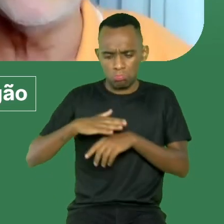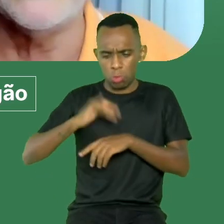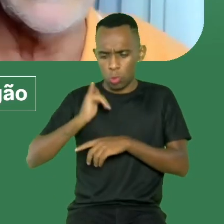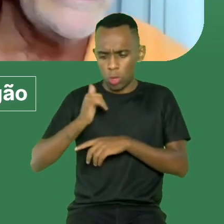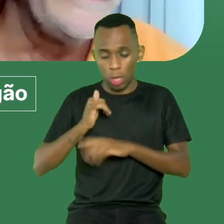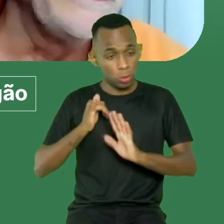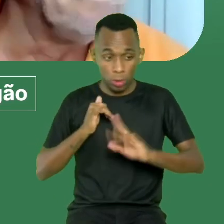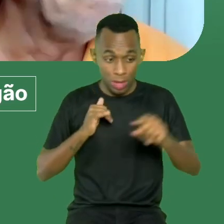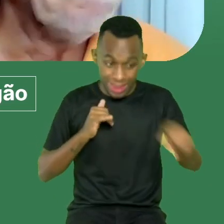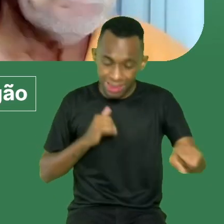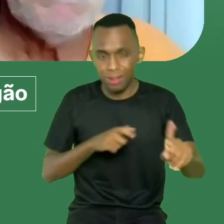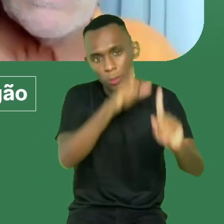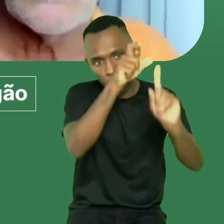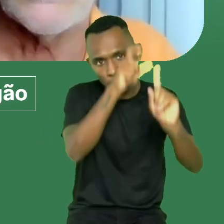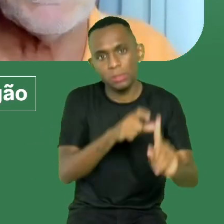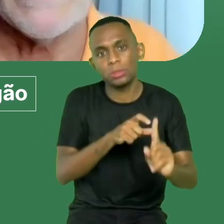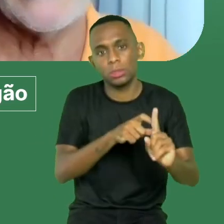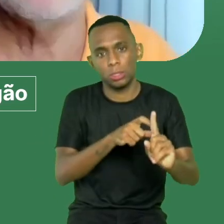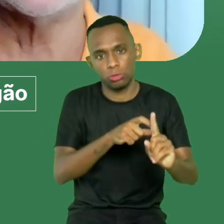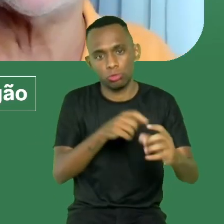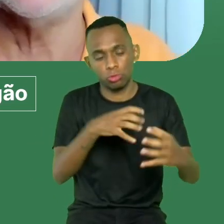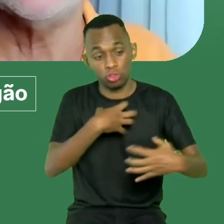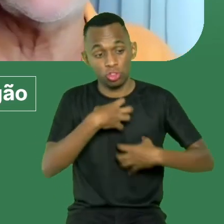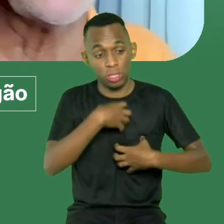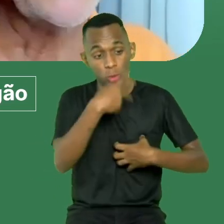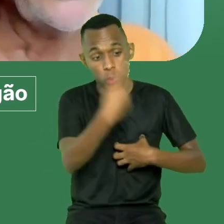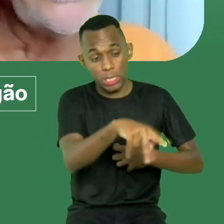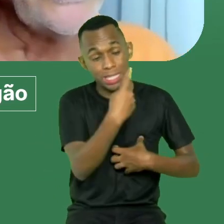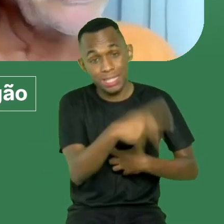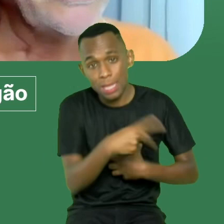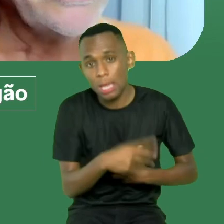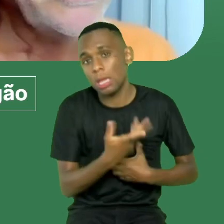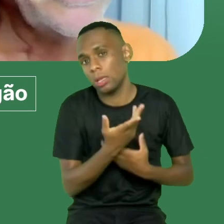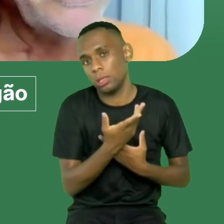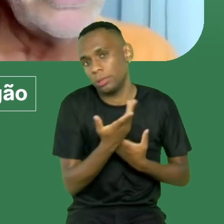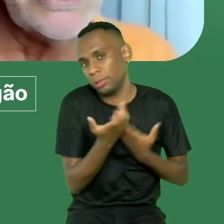do jeito dele, com as palavras dele, com